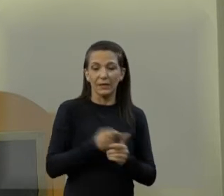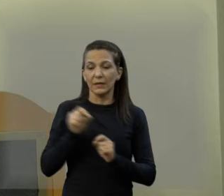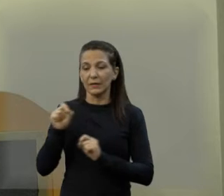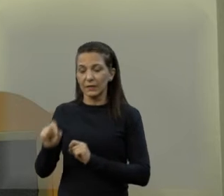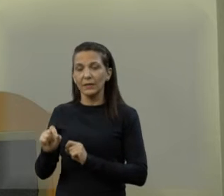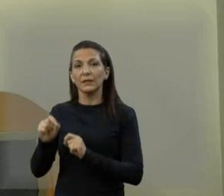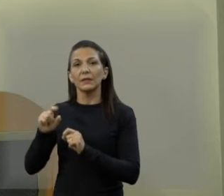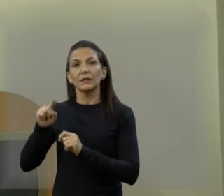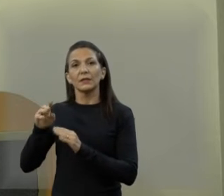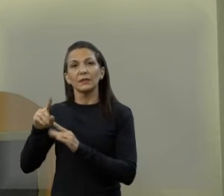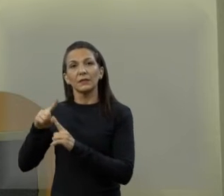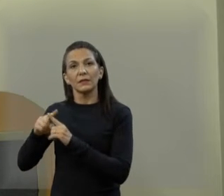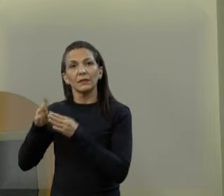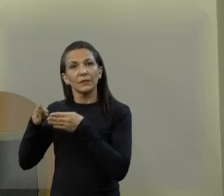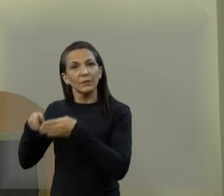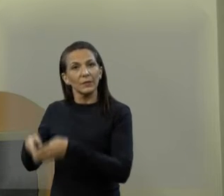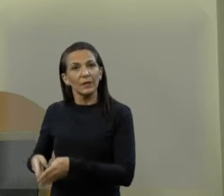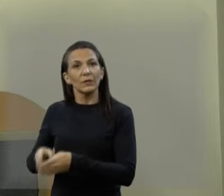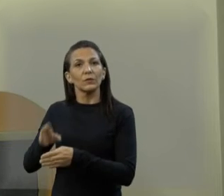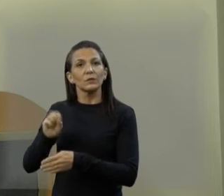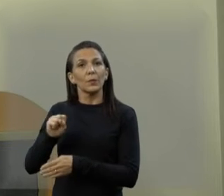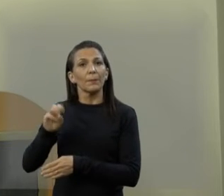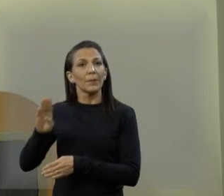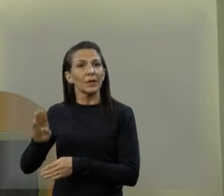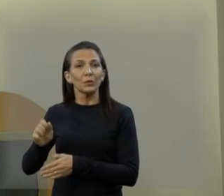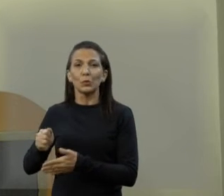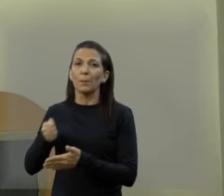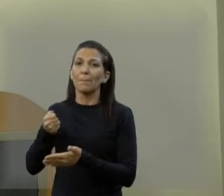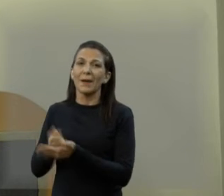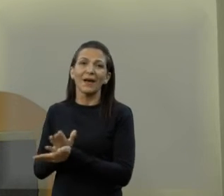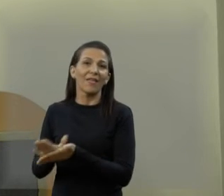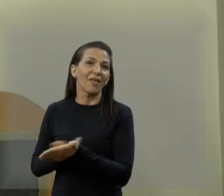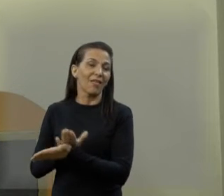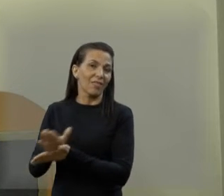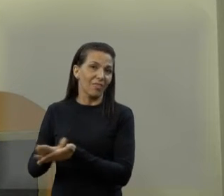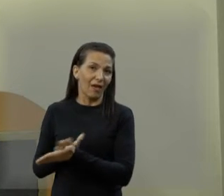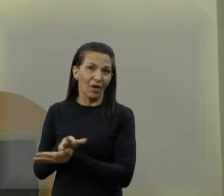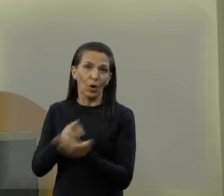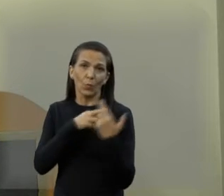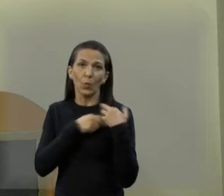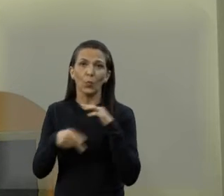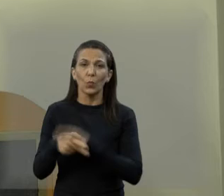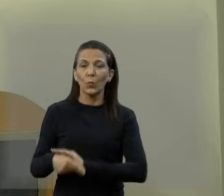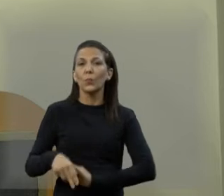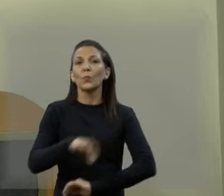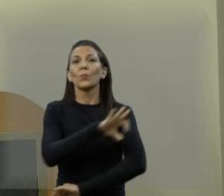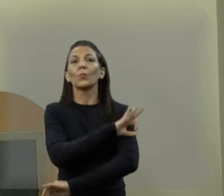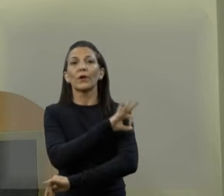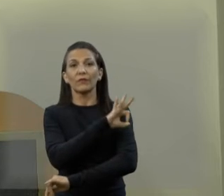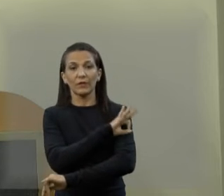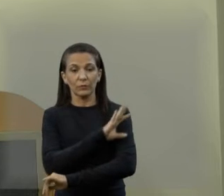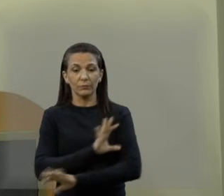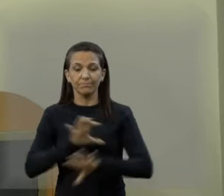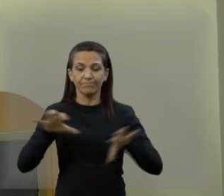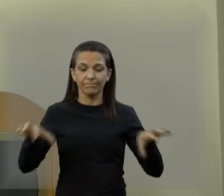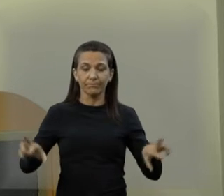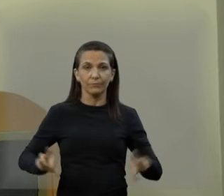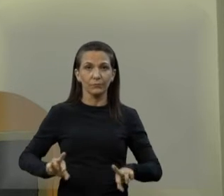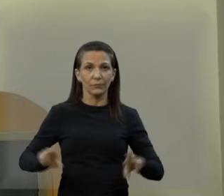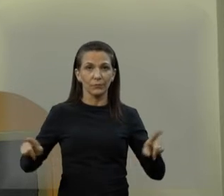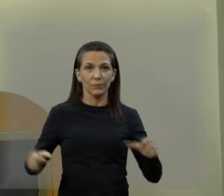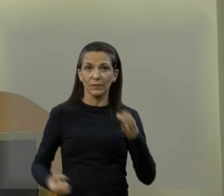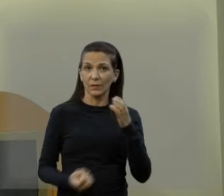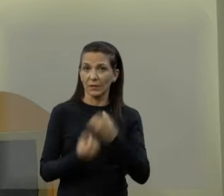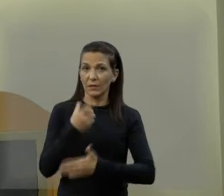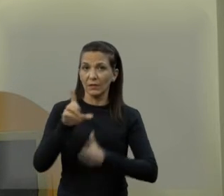mencionados e principalmente solucionar os diversos problemas identificados conclui-se pela necessidade de se proceder a criação